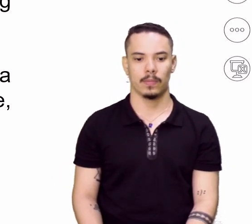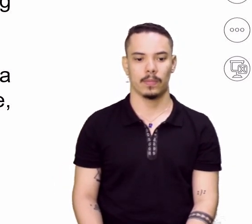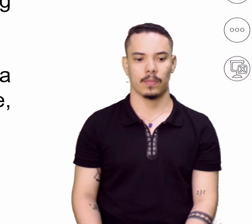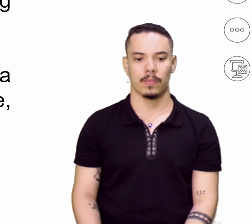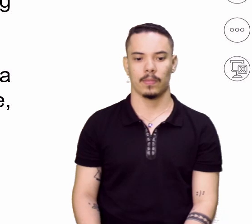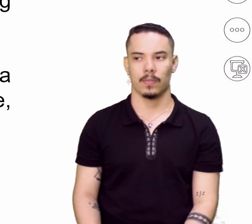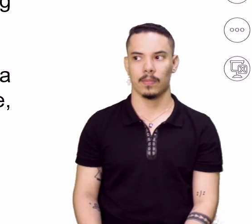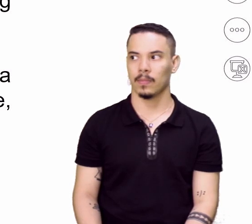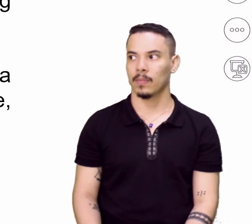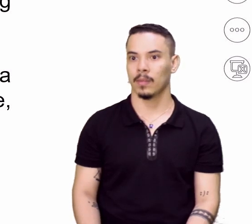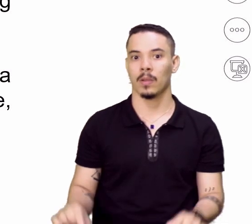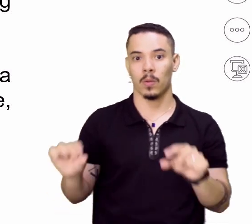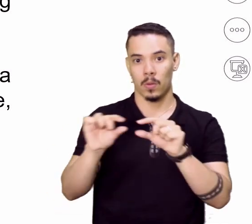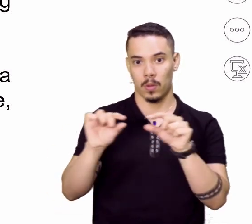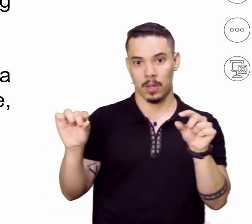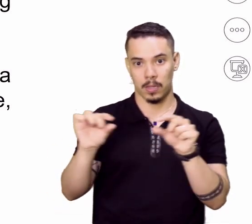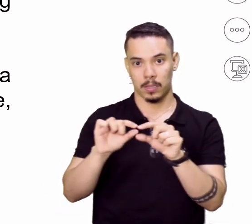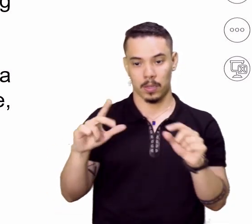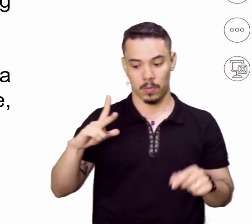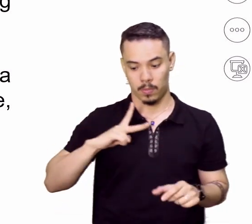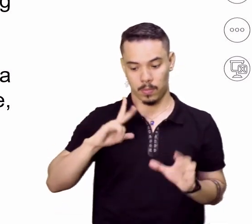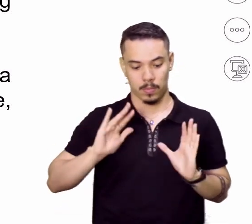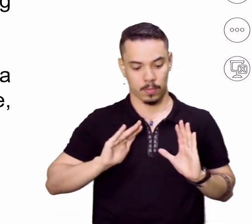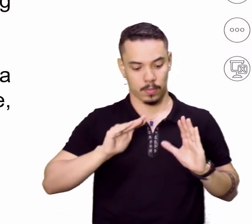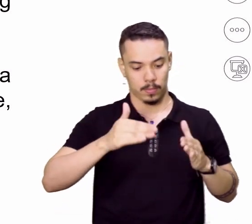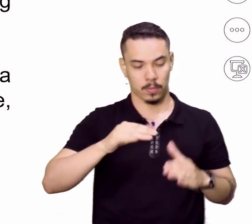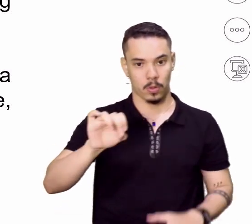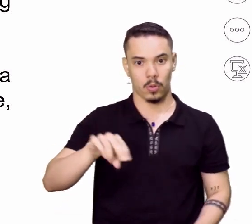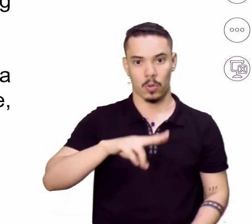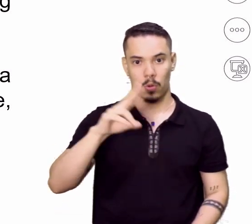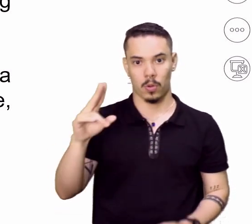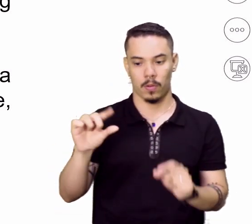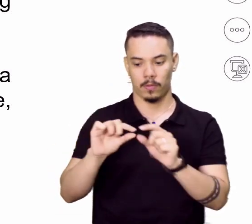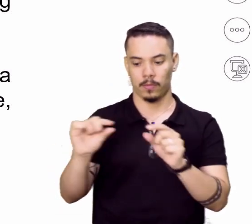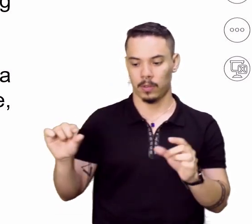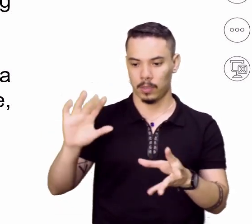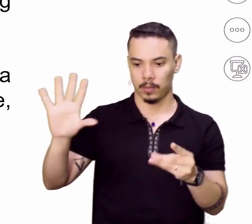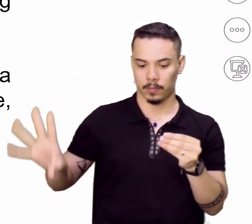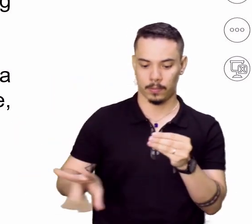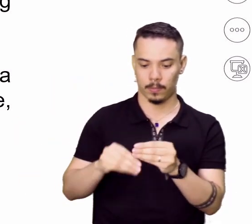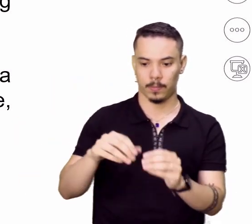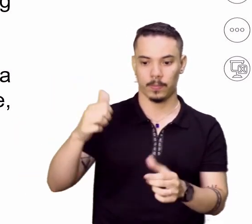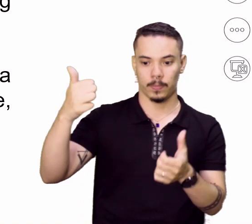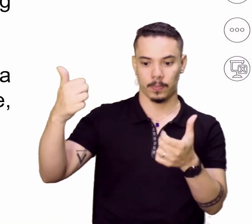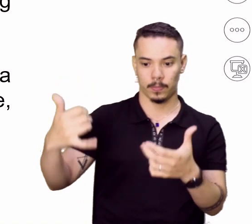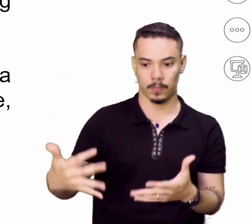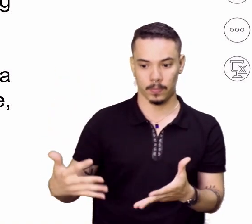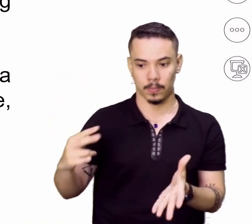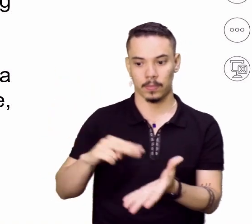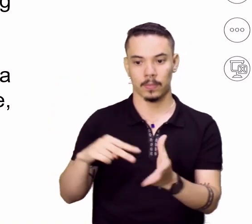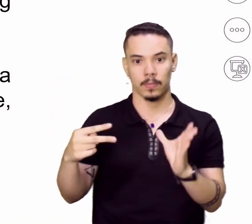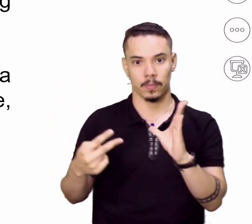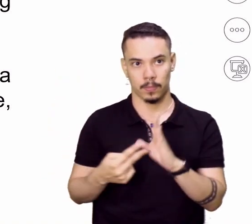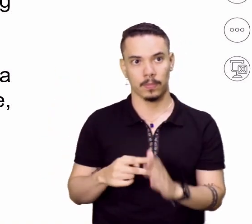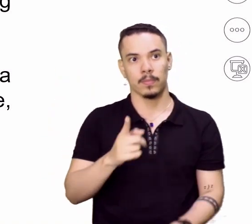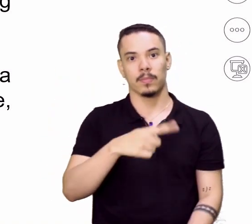oração restritiva, oração explicativa, você tem aí a mais